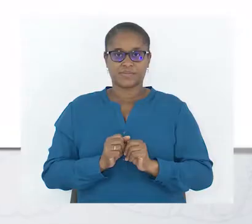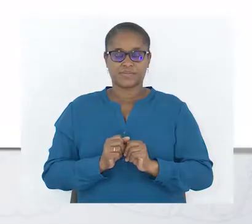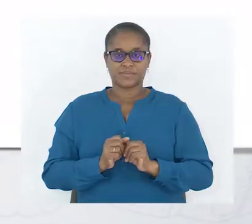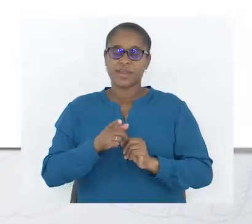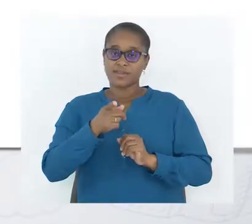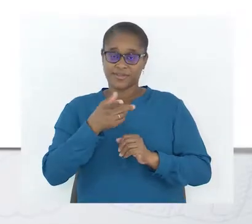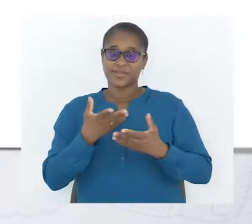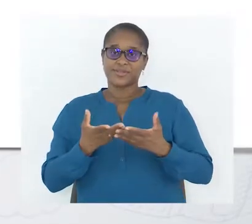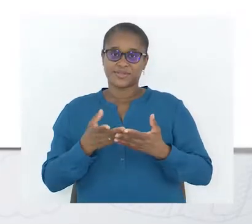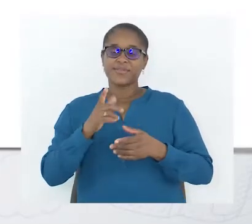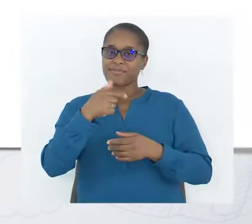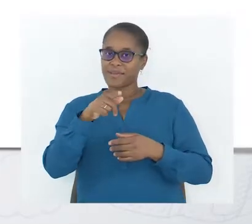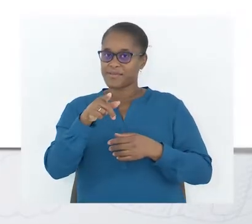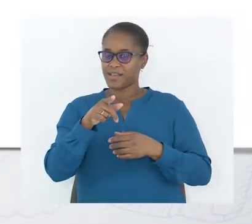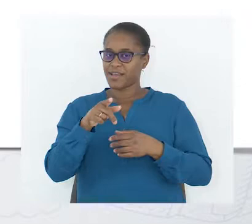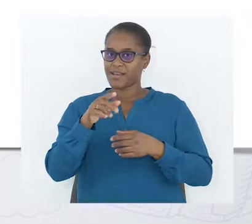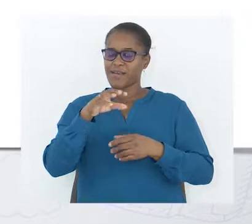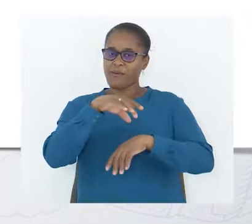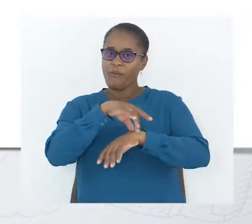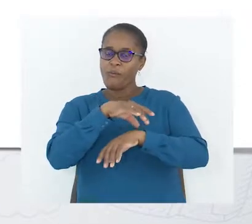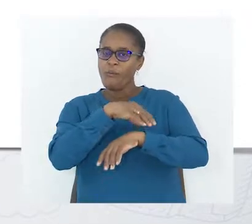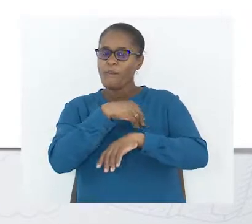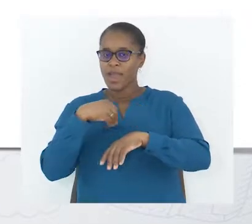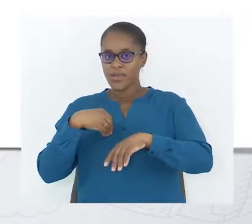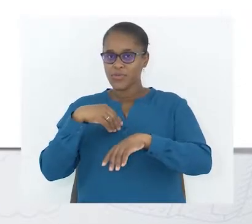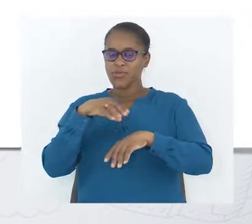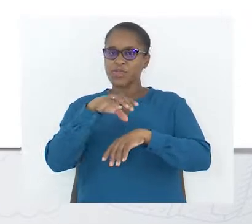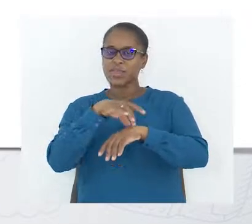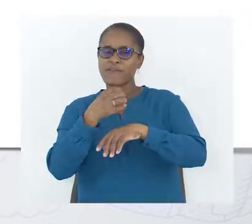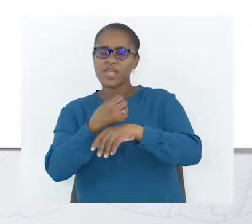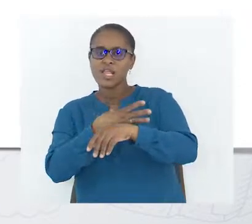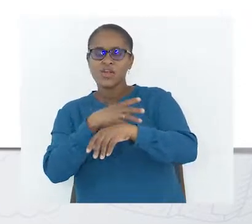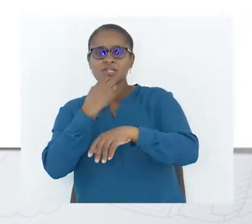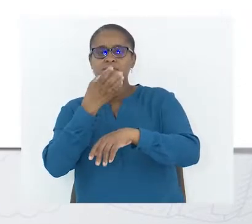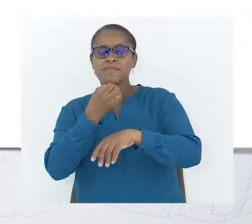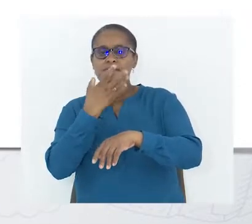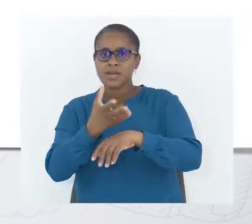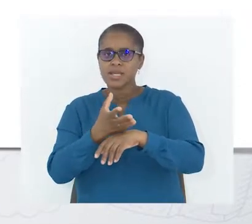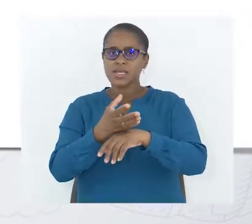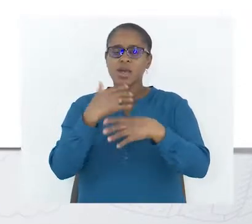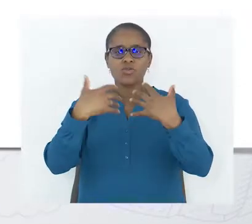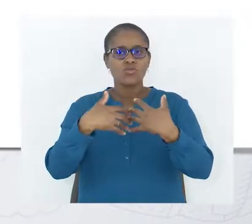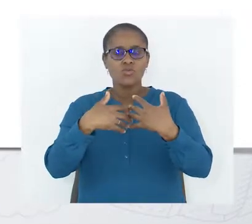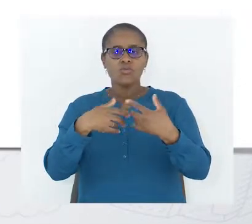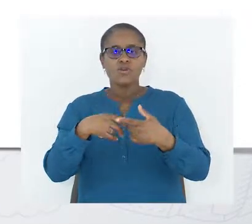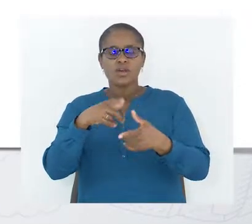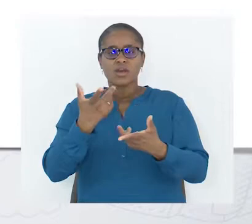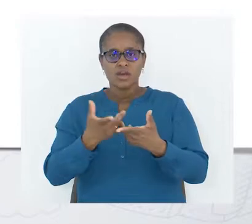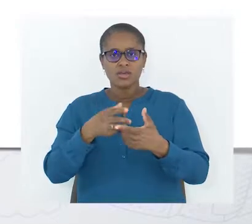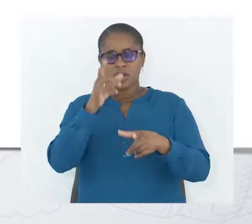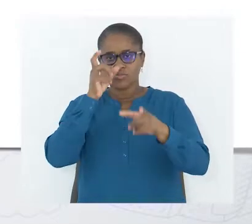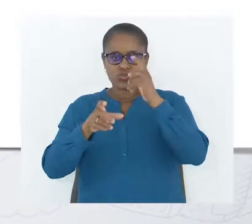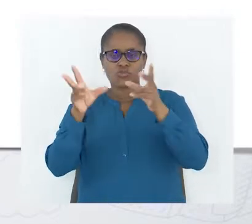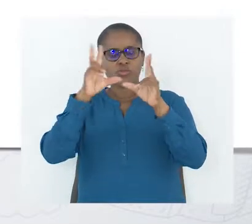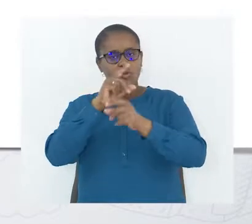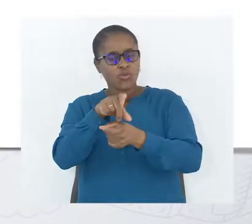conteúdo. Neste caso, temos médico infectologista esclarece dúvida da população sobre o novo coronavírus.